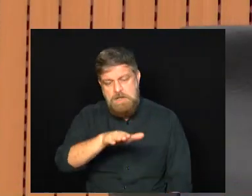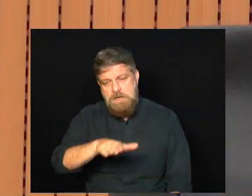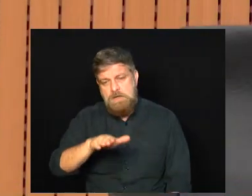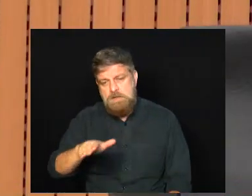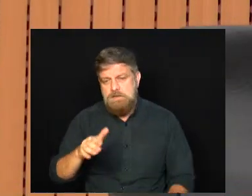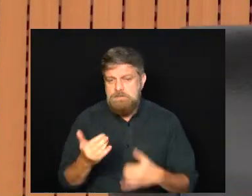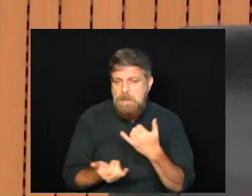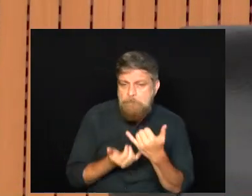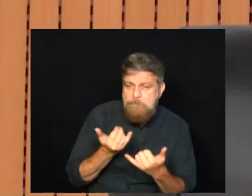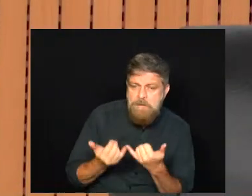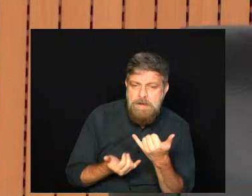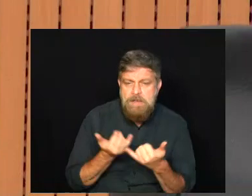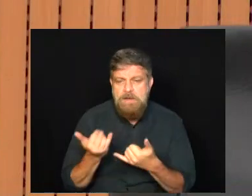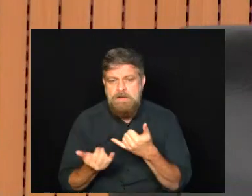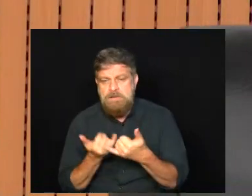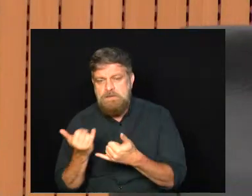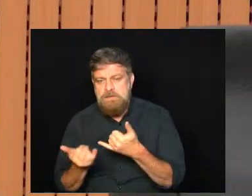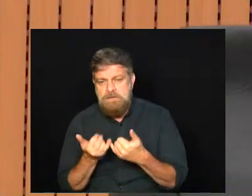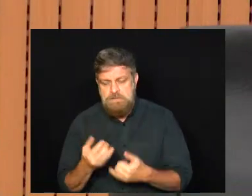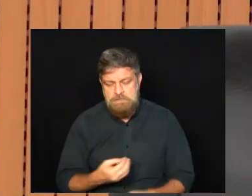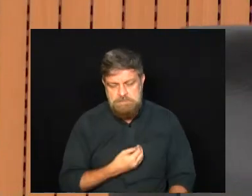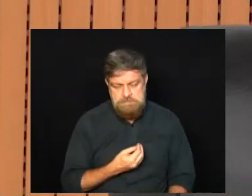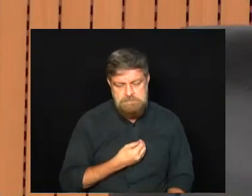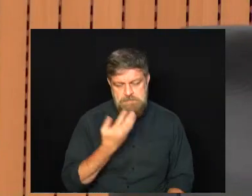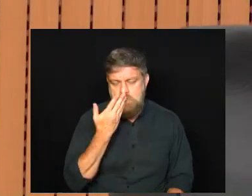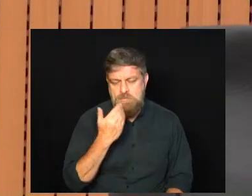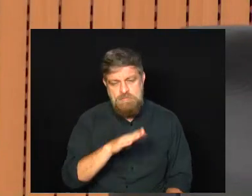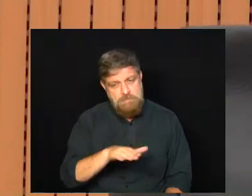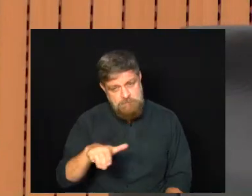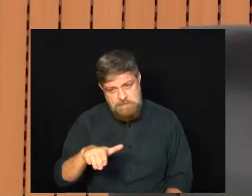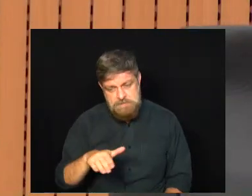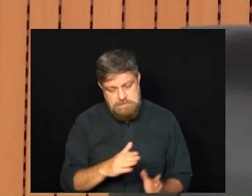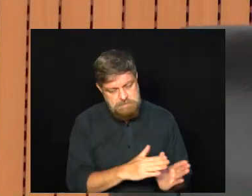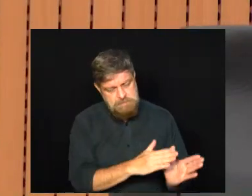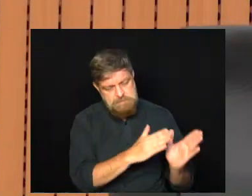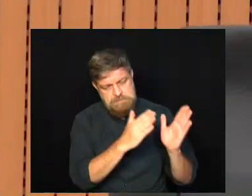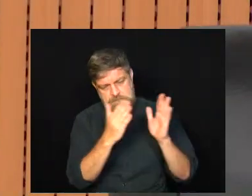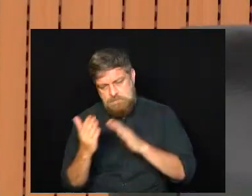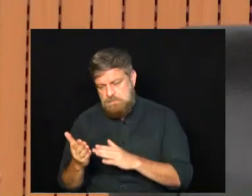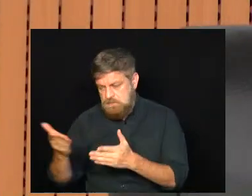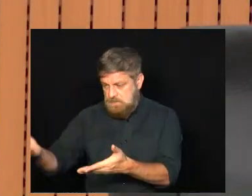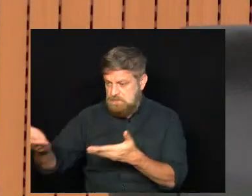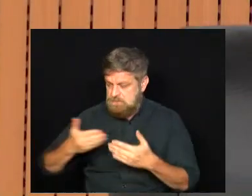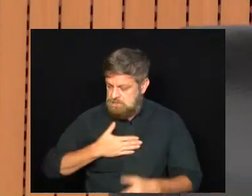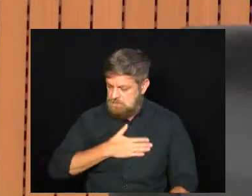crianças brincarem durante toda a sua infância. Seja bem-vinda, doutora Regina Márcia.